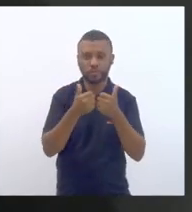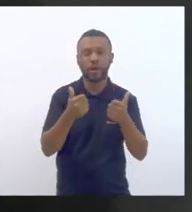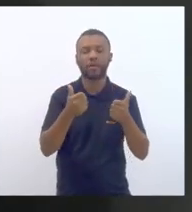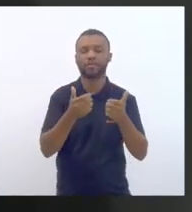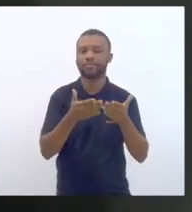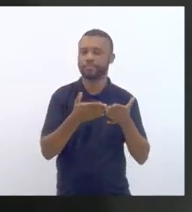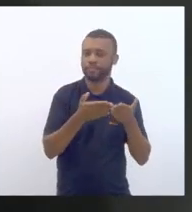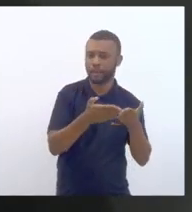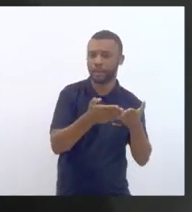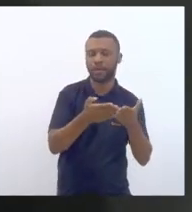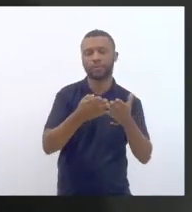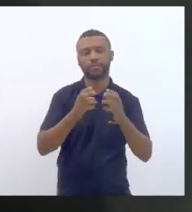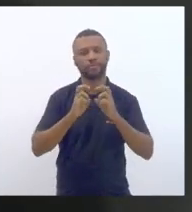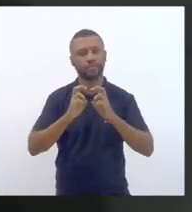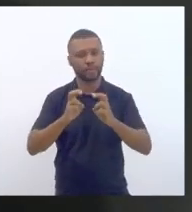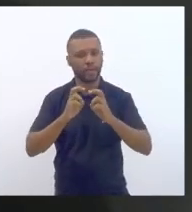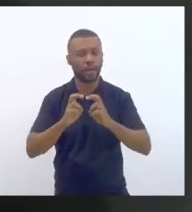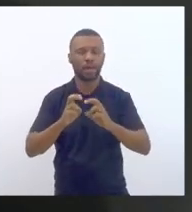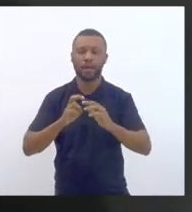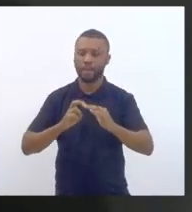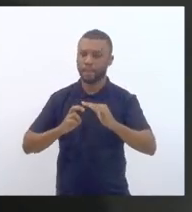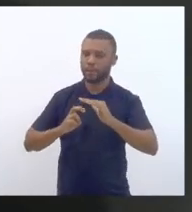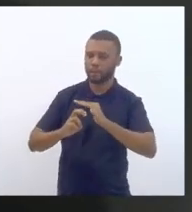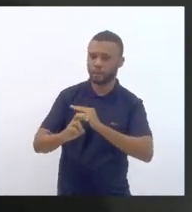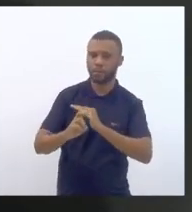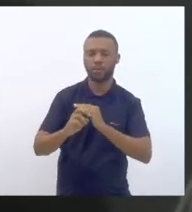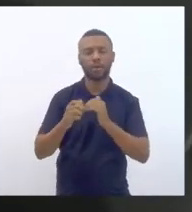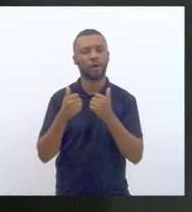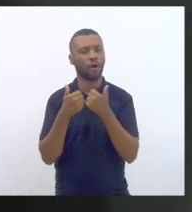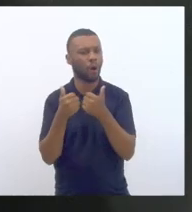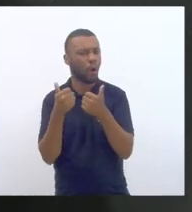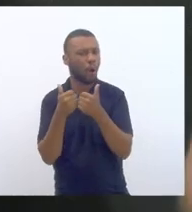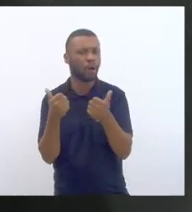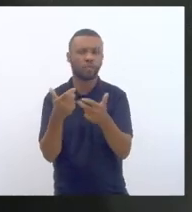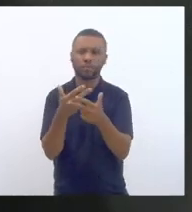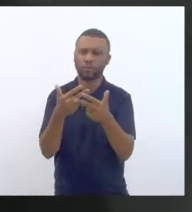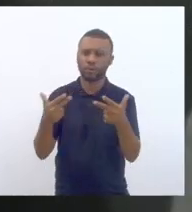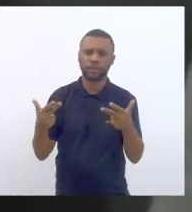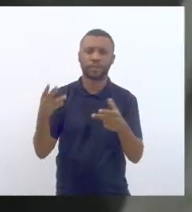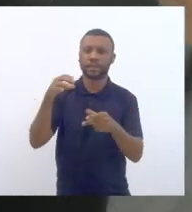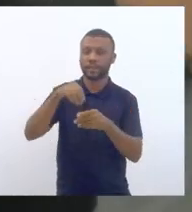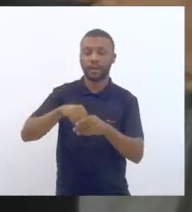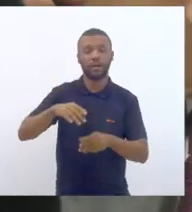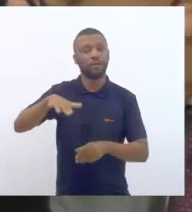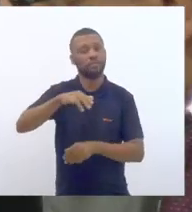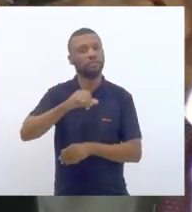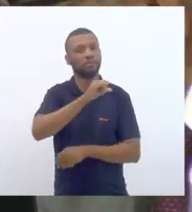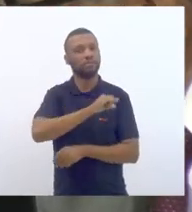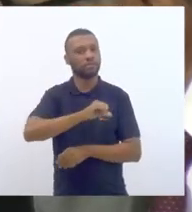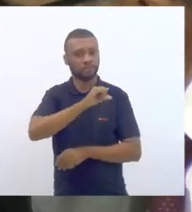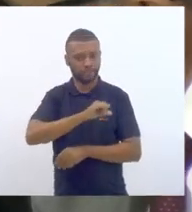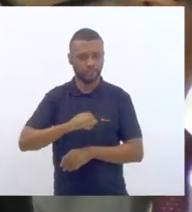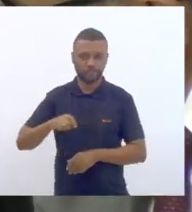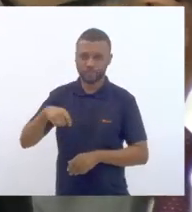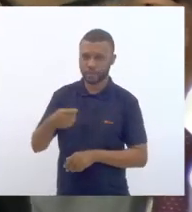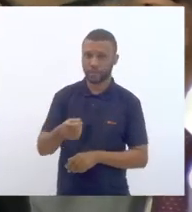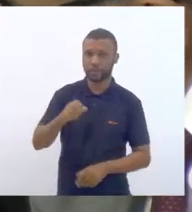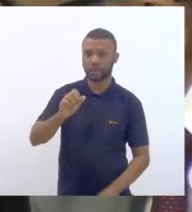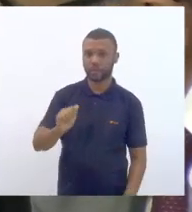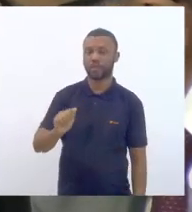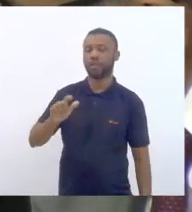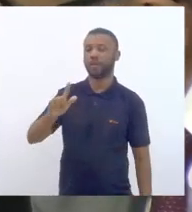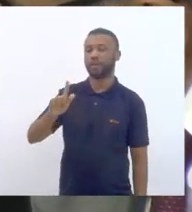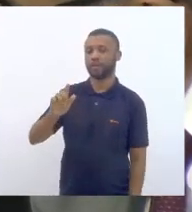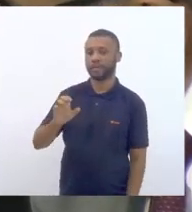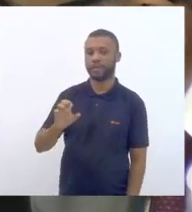Aquaviários, Ferroviários, Metroviários e Rodovias do Estado do Rio de Janeiro, AGETRANS.